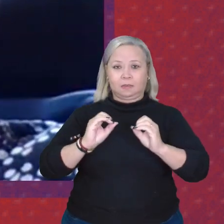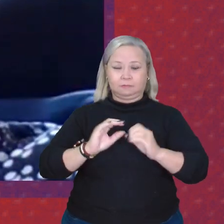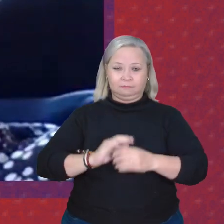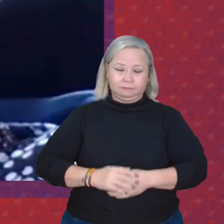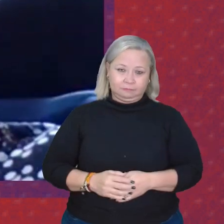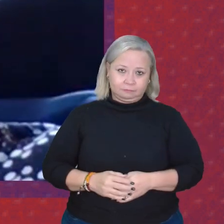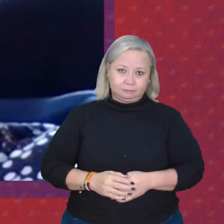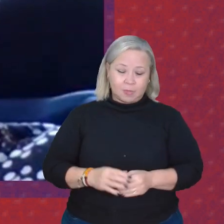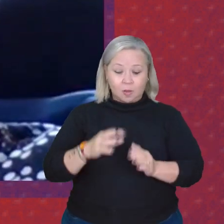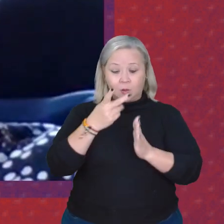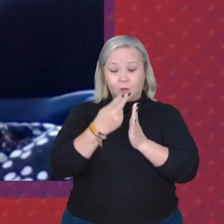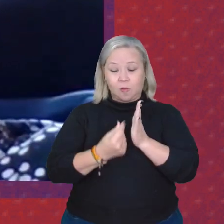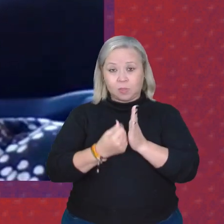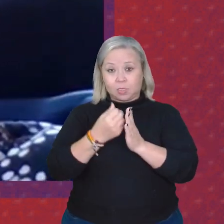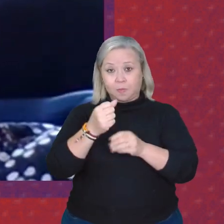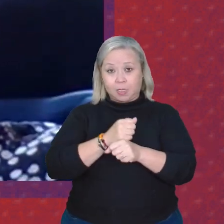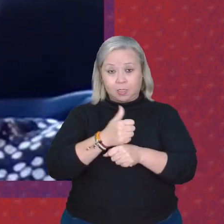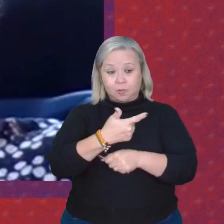2022,